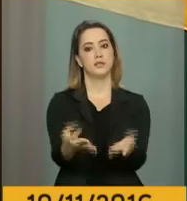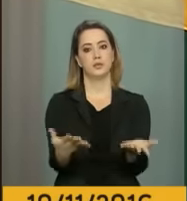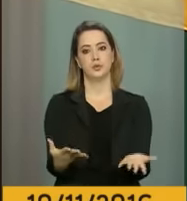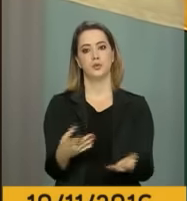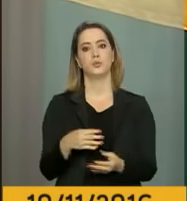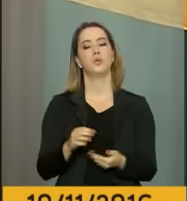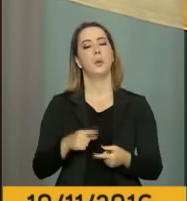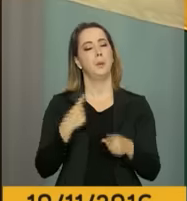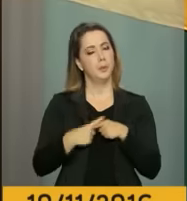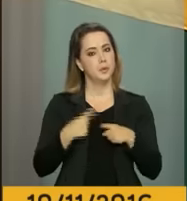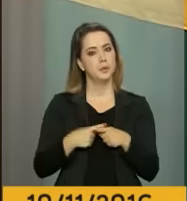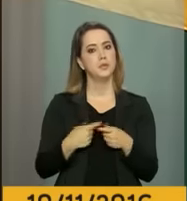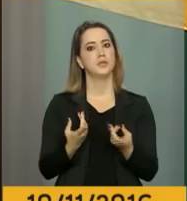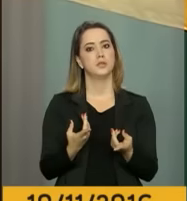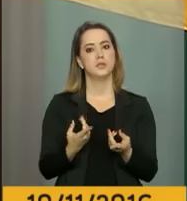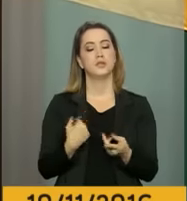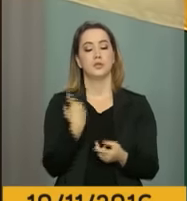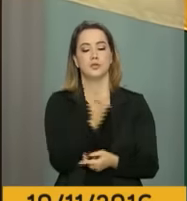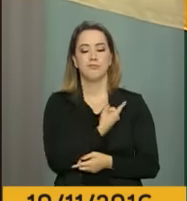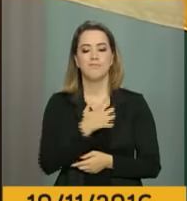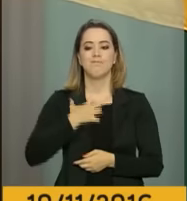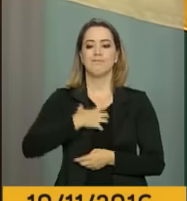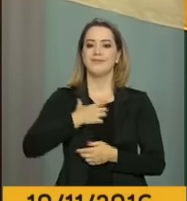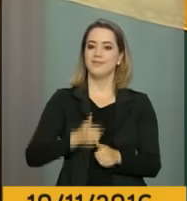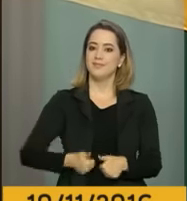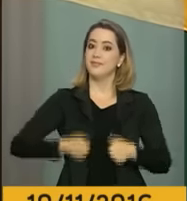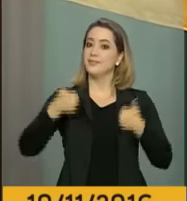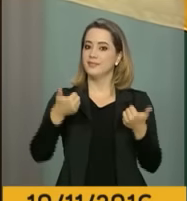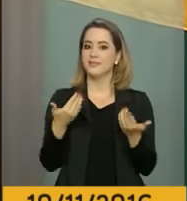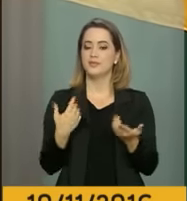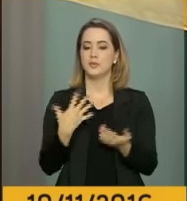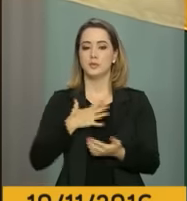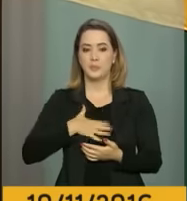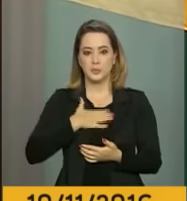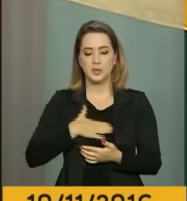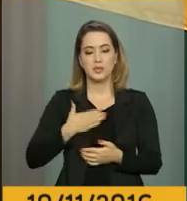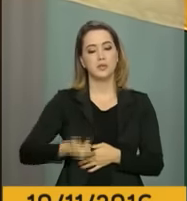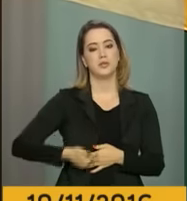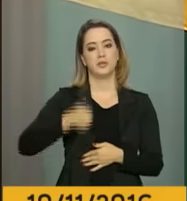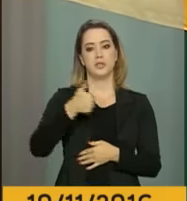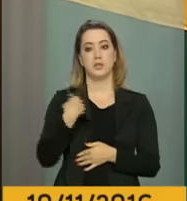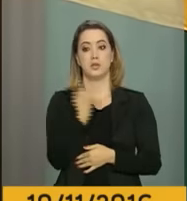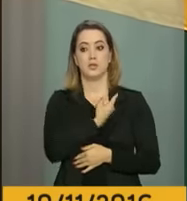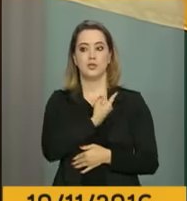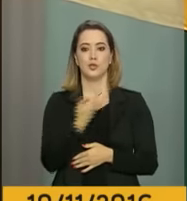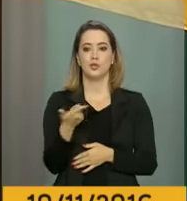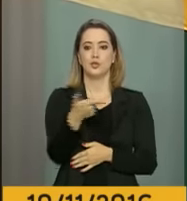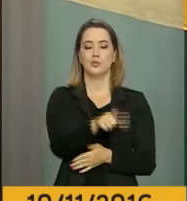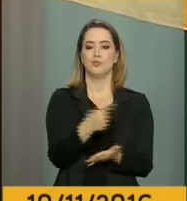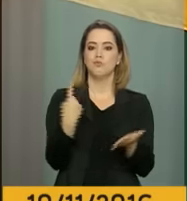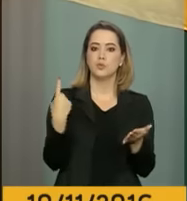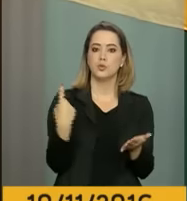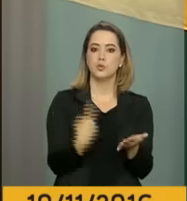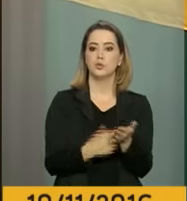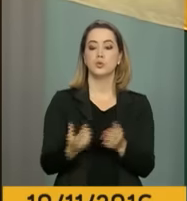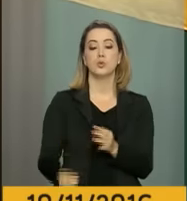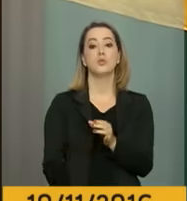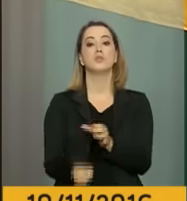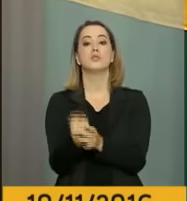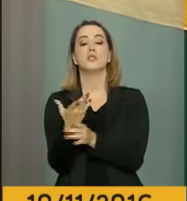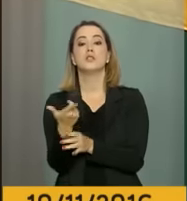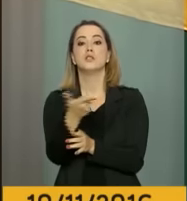meu caríssimo Kassab, é com grande satisfação que nós estamos hoje reativando o Conselho Nacional de